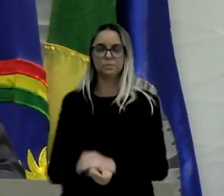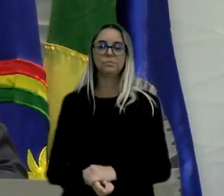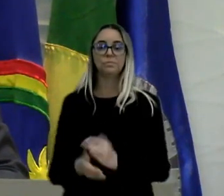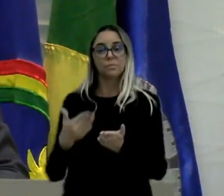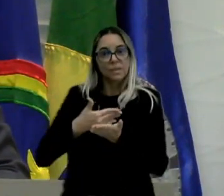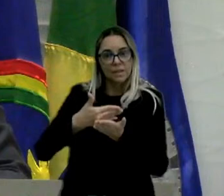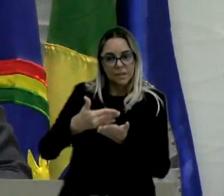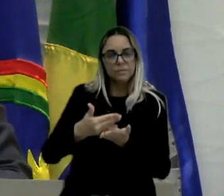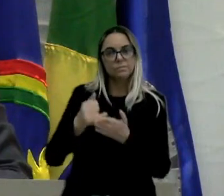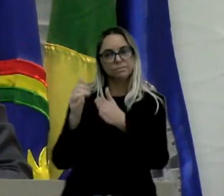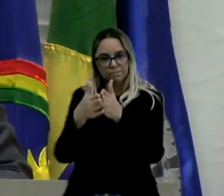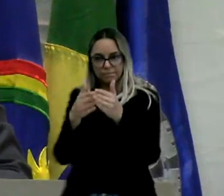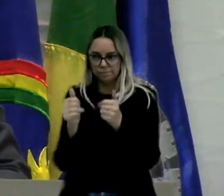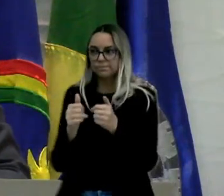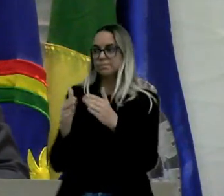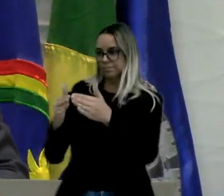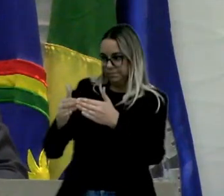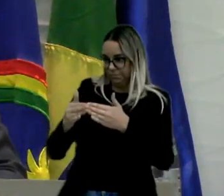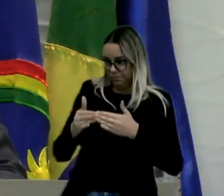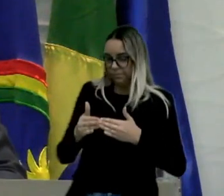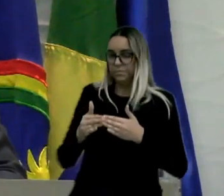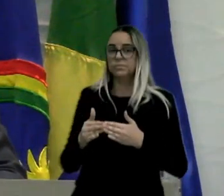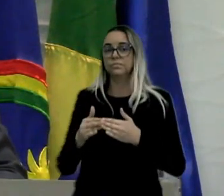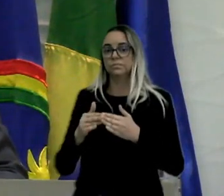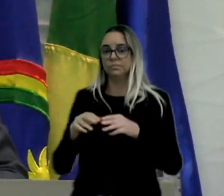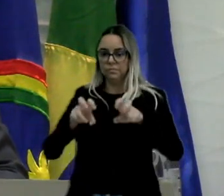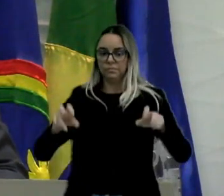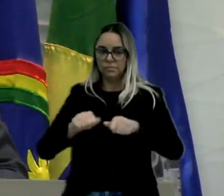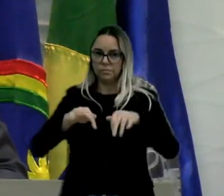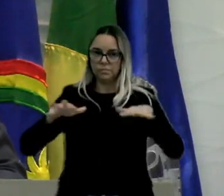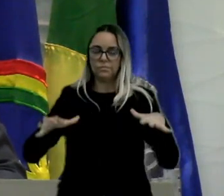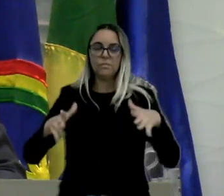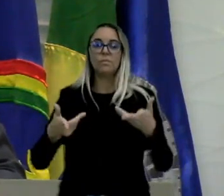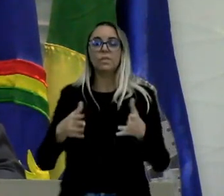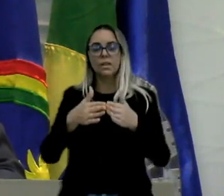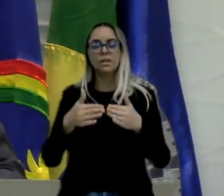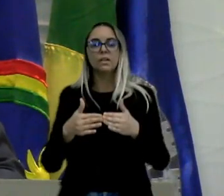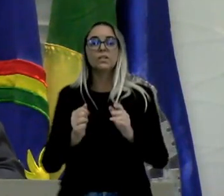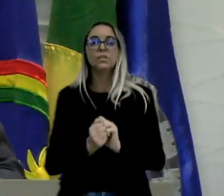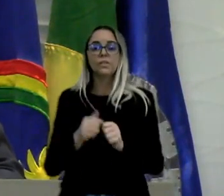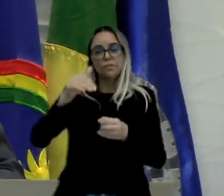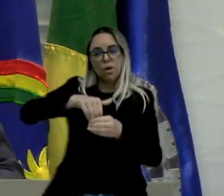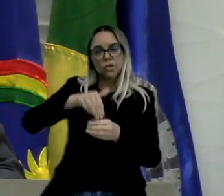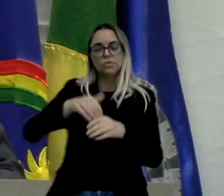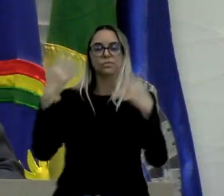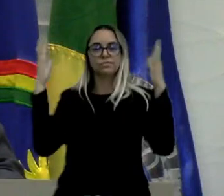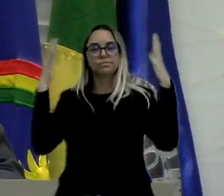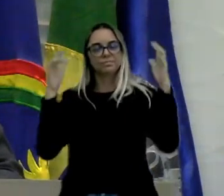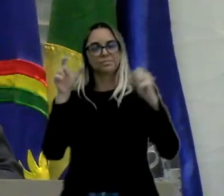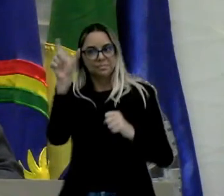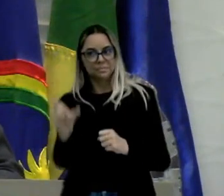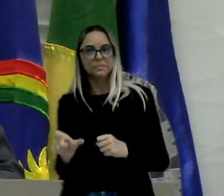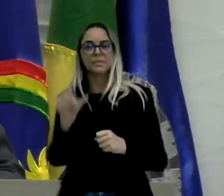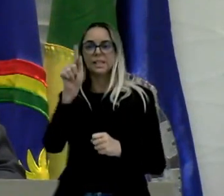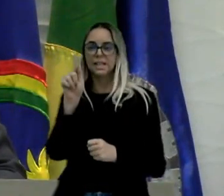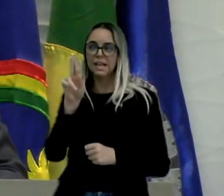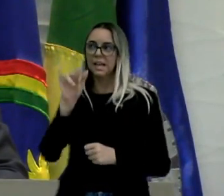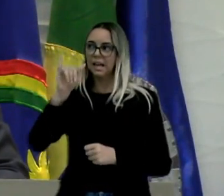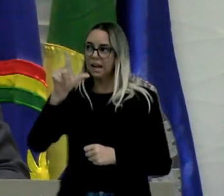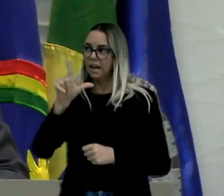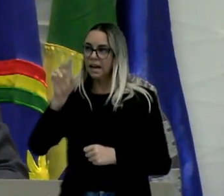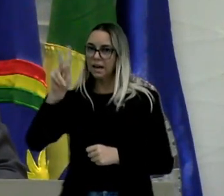pedindo também já licença ao plenário incluir nos votos e felicitações no dia de hoje na pessoa de Guilherme